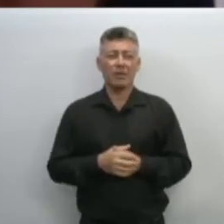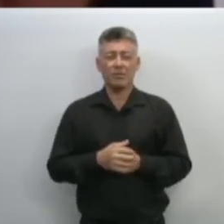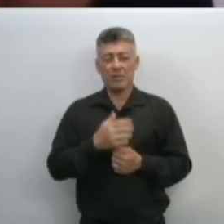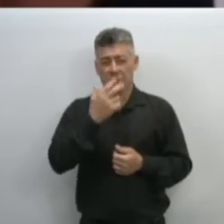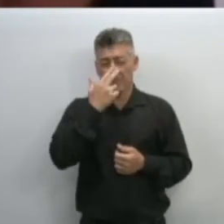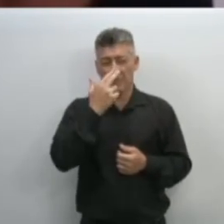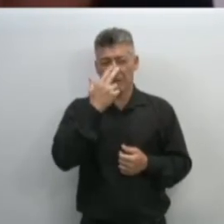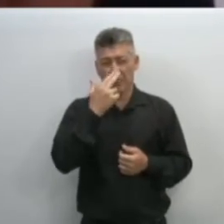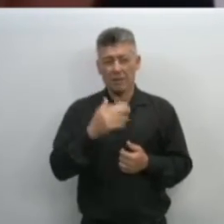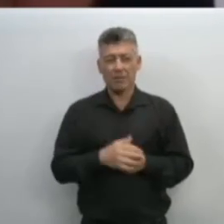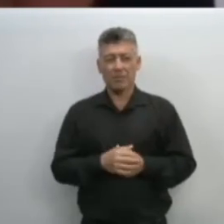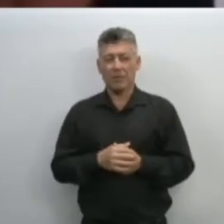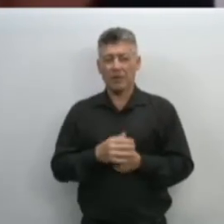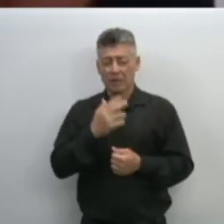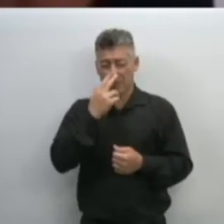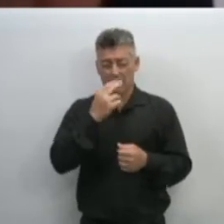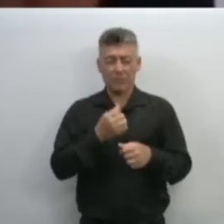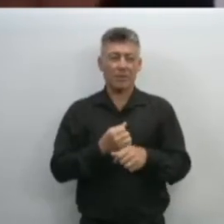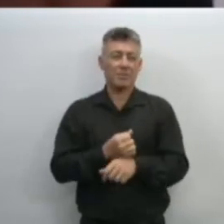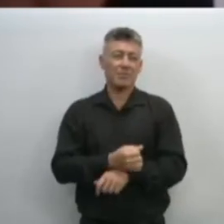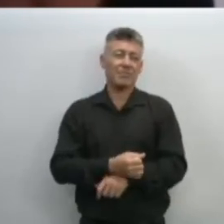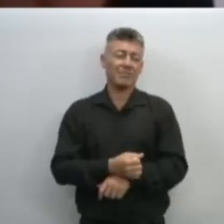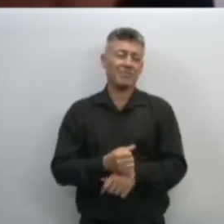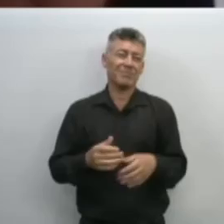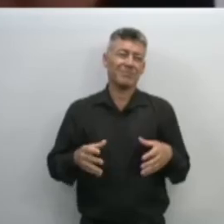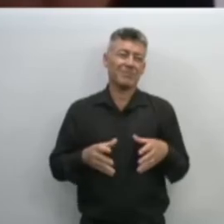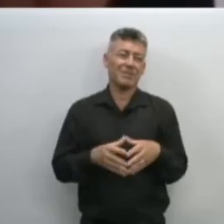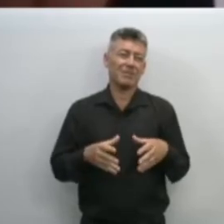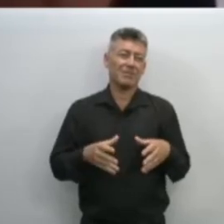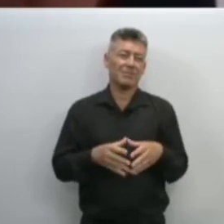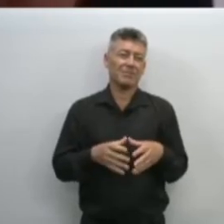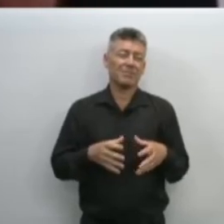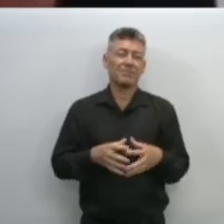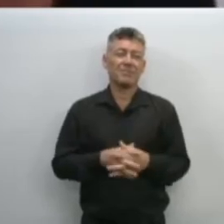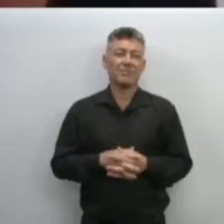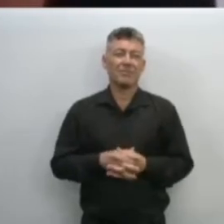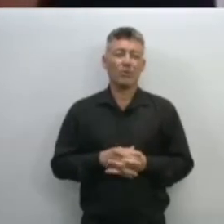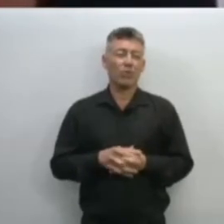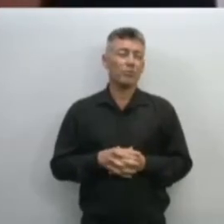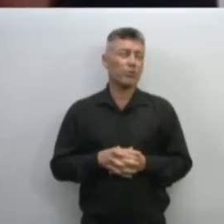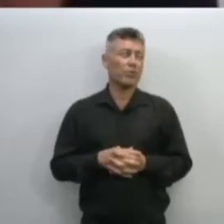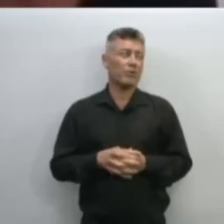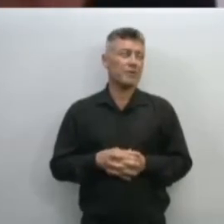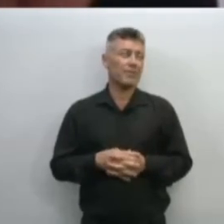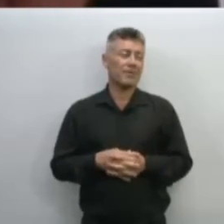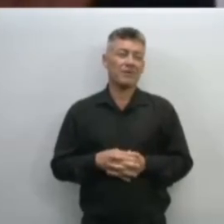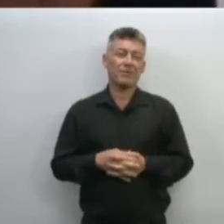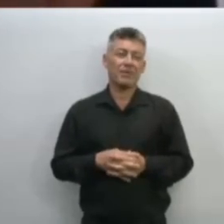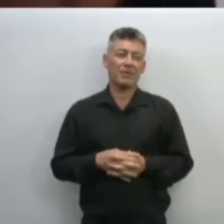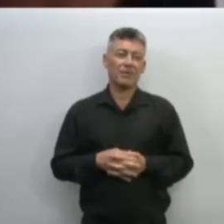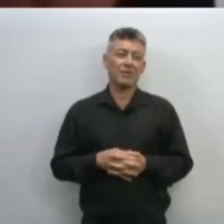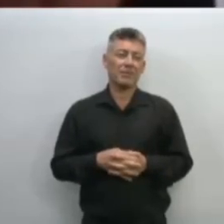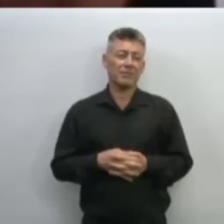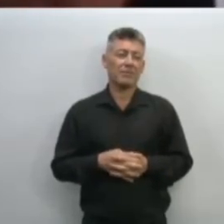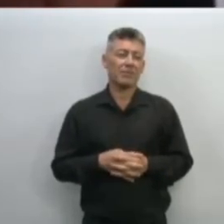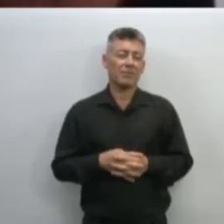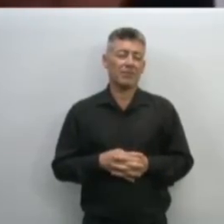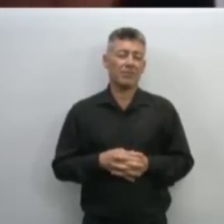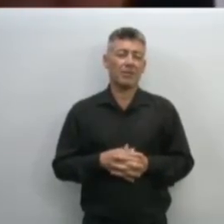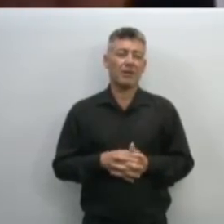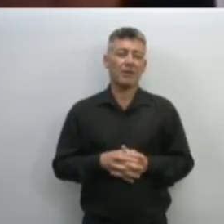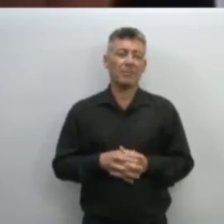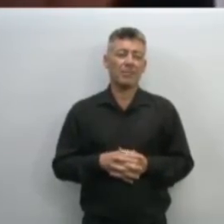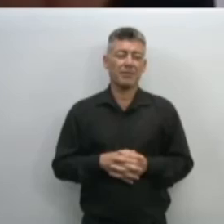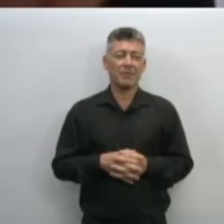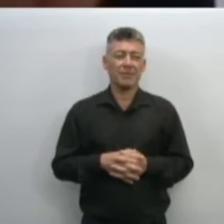as cotas que nós temos que ter na universidade. Eu defendo há mais de 20, 30 anos, eu sempre defendi a questão das cotas na universidade contra muita gente, contra